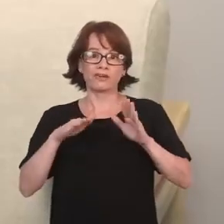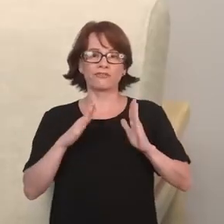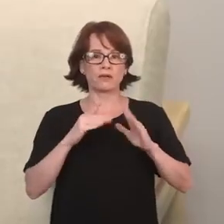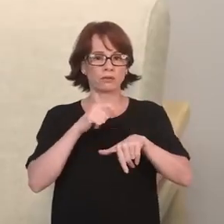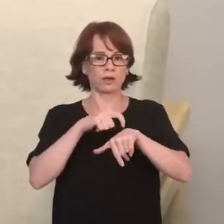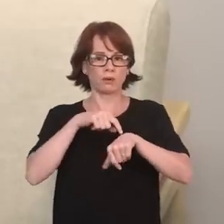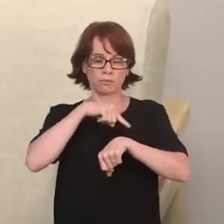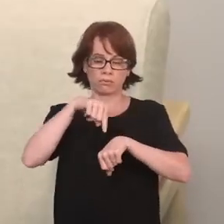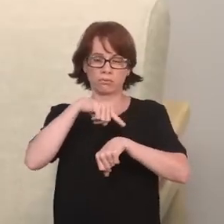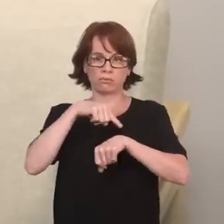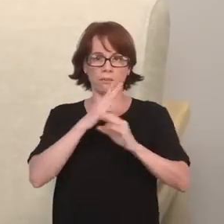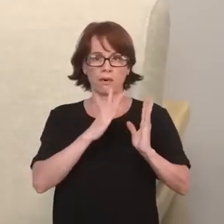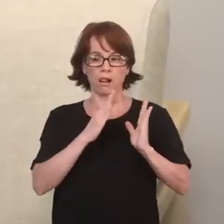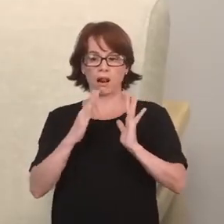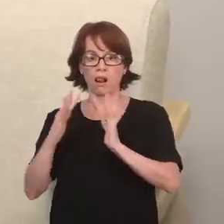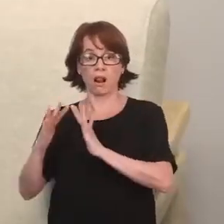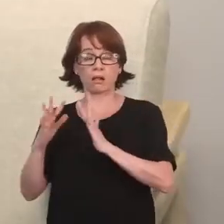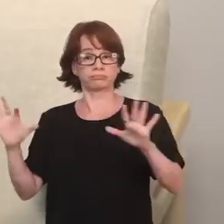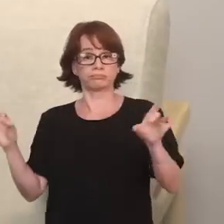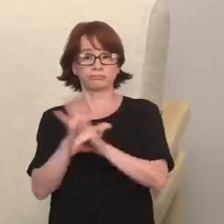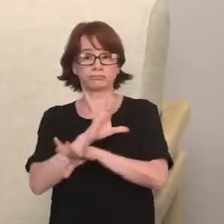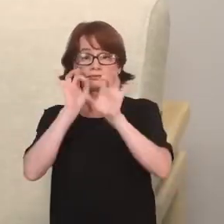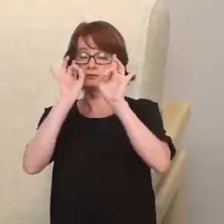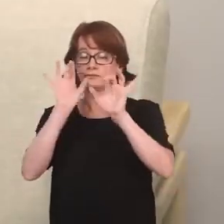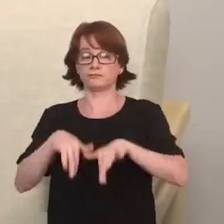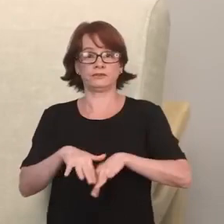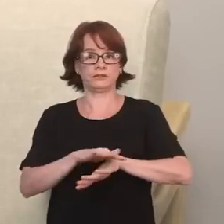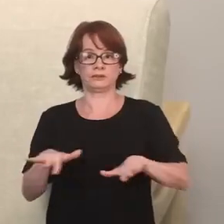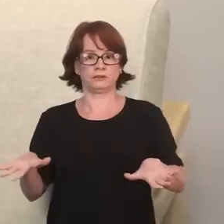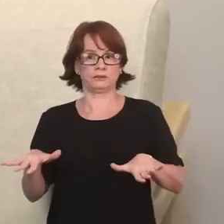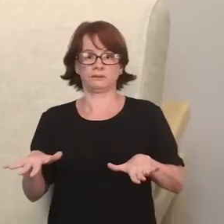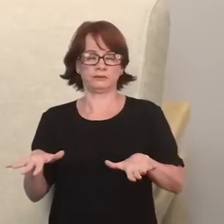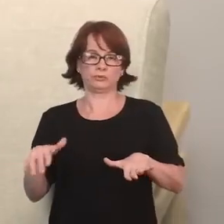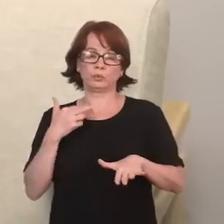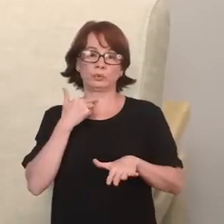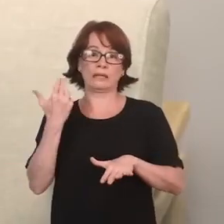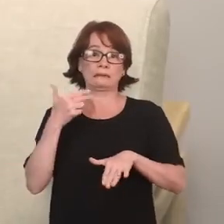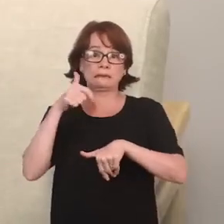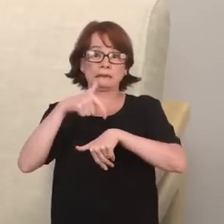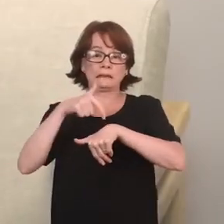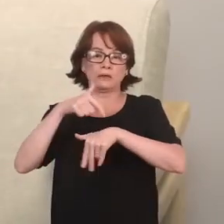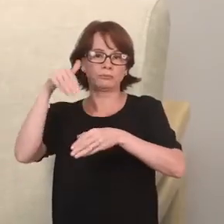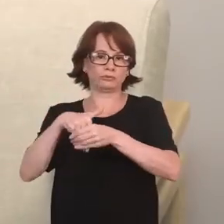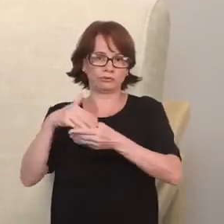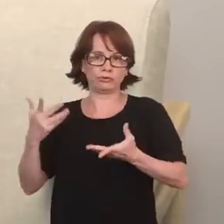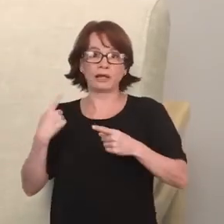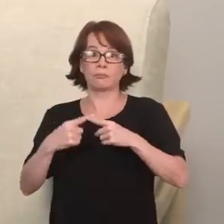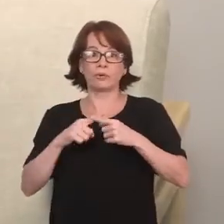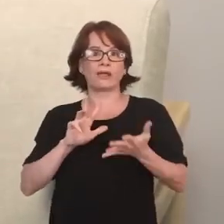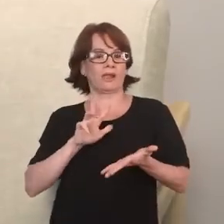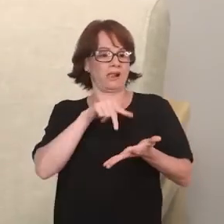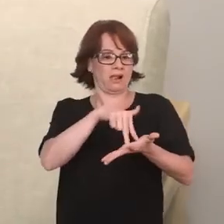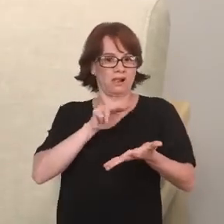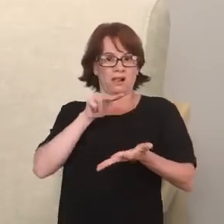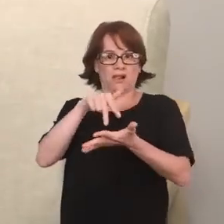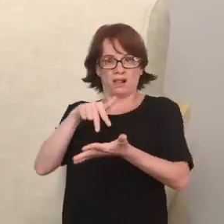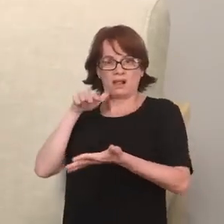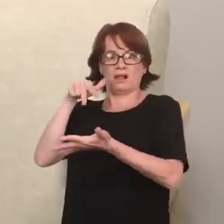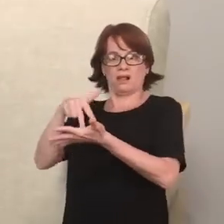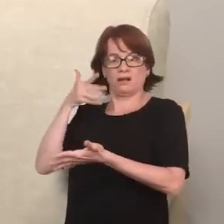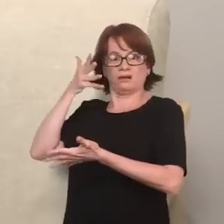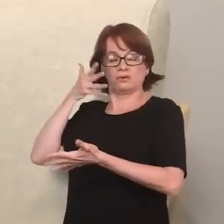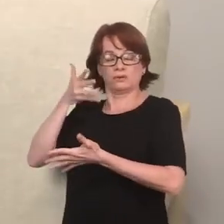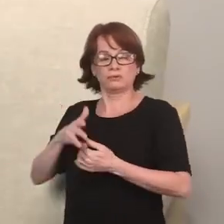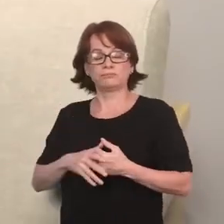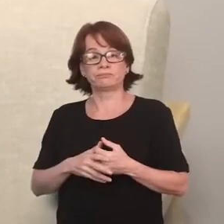acaba, principalmente nas comissões, que derruba quando começa a ordem do dia no plenário, entendeu? Uhum. E o pessoal falava pra gente, não